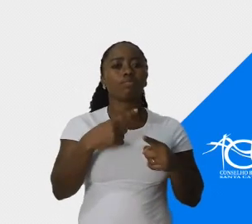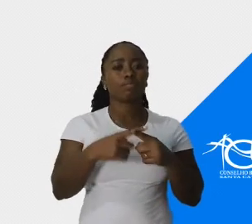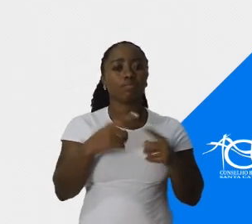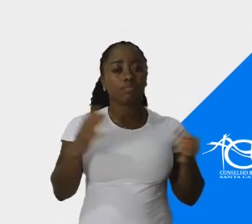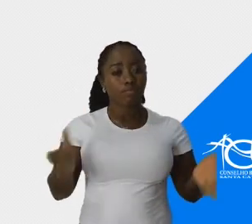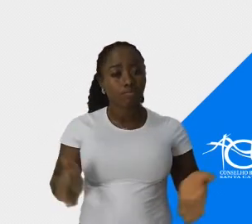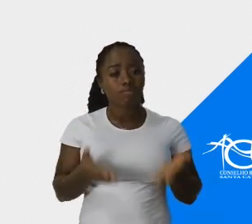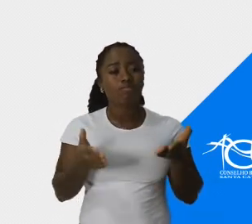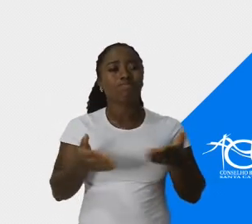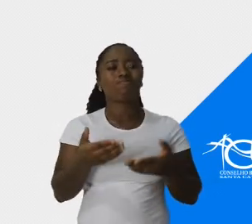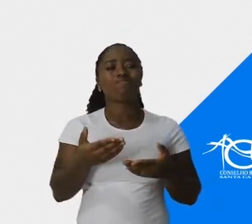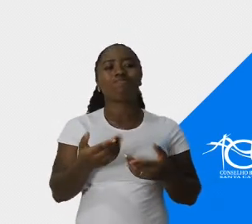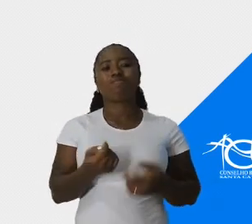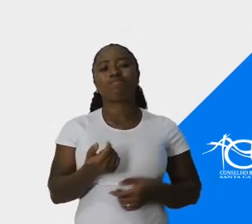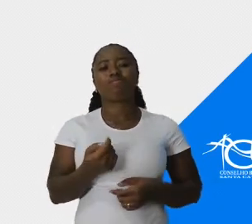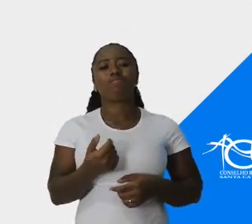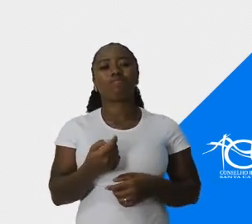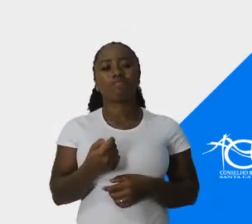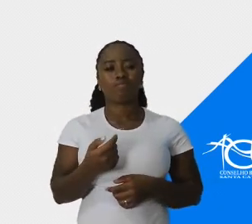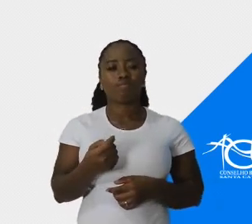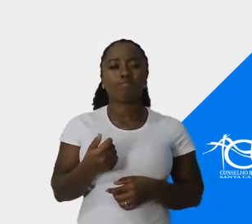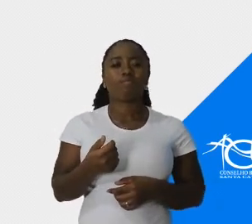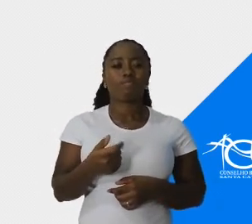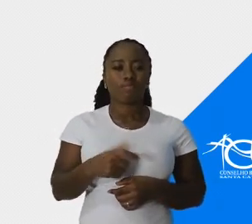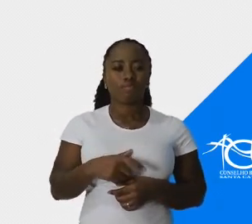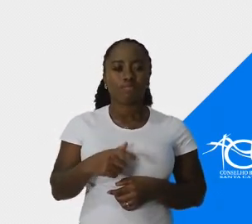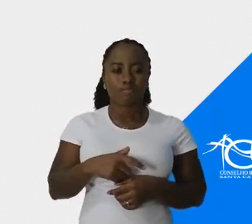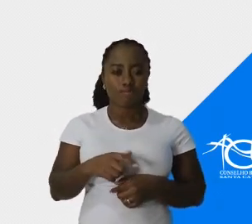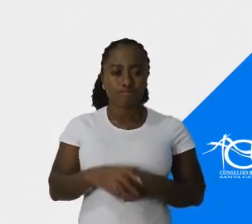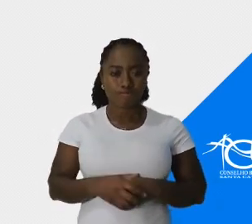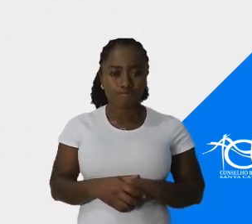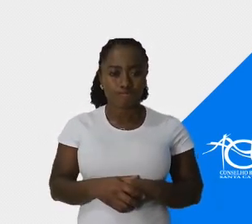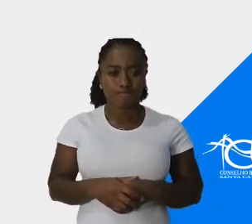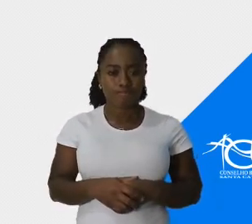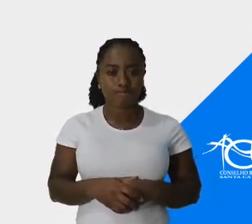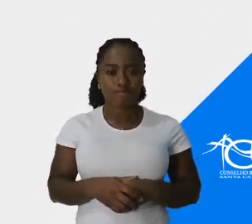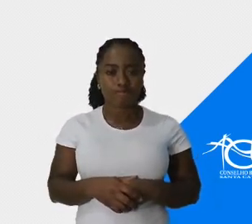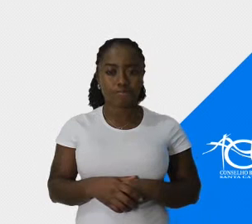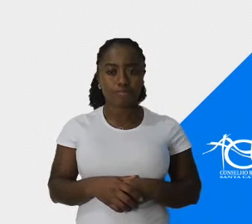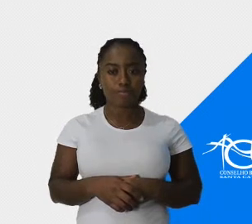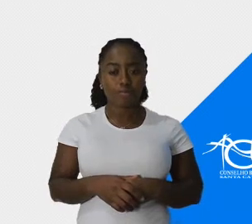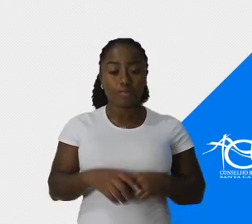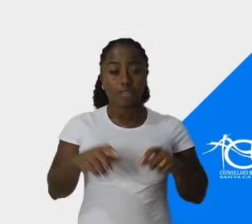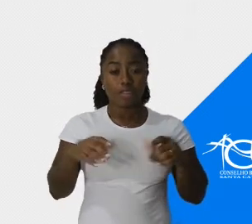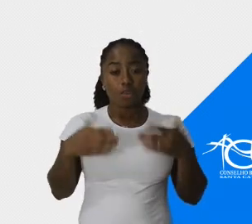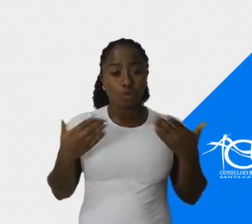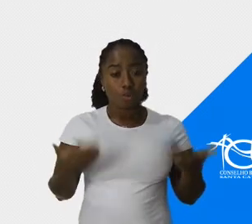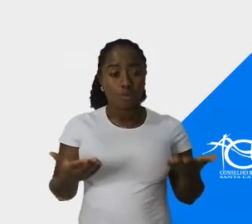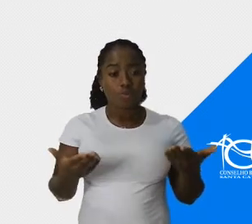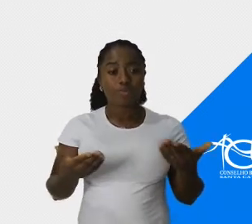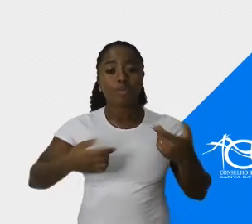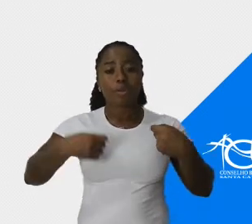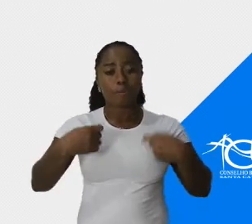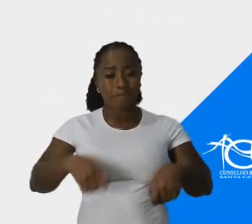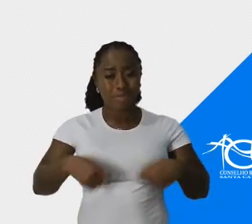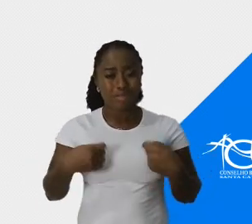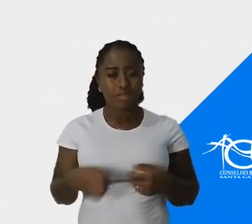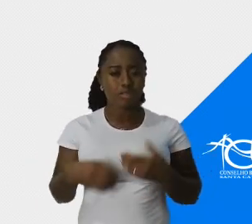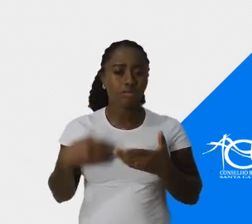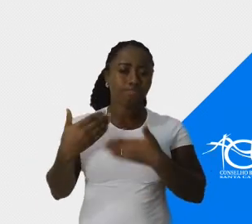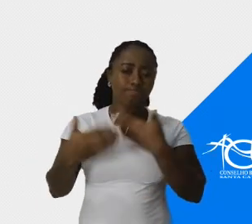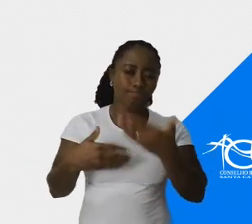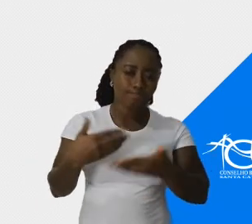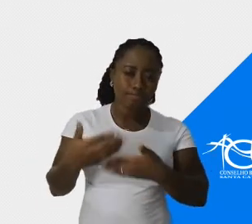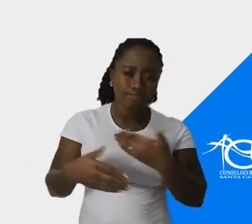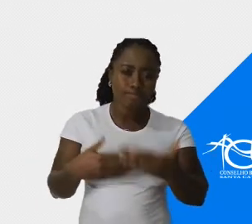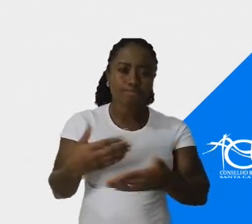que presumida, né? E isso é algo que precisa avançar, tem avançado aos poucos os novos